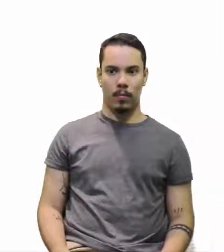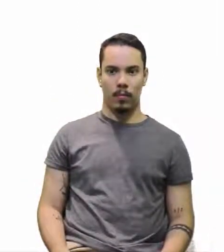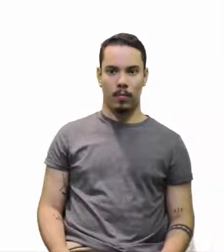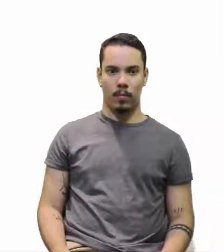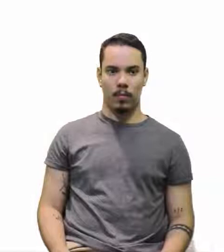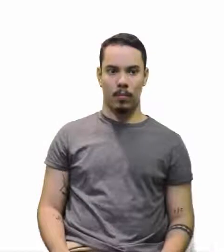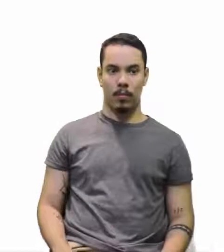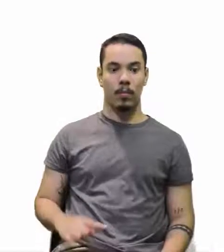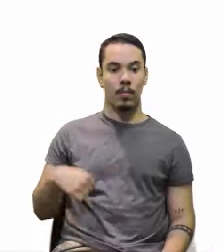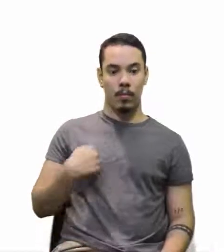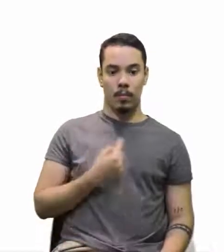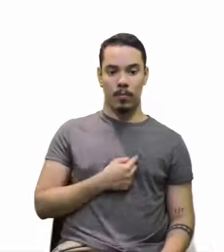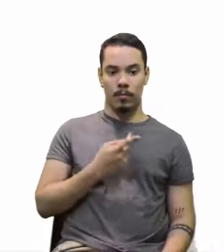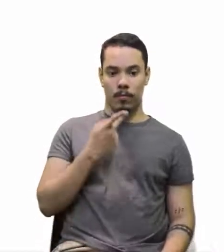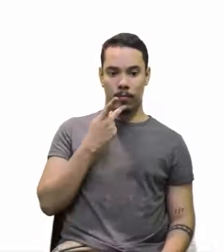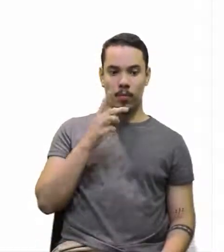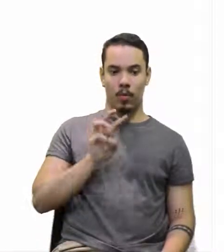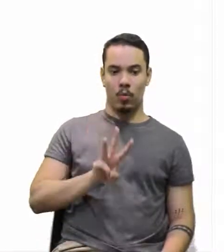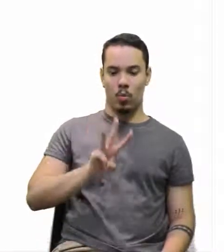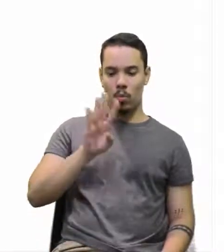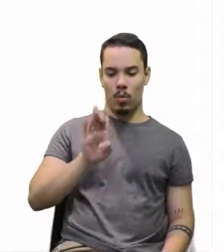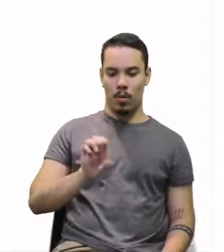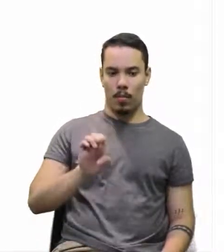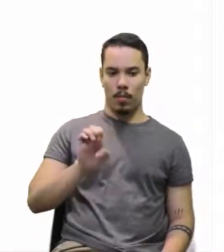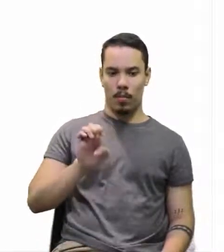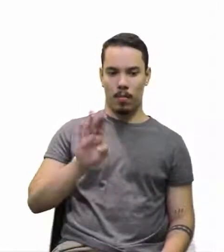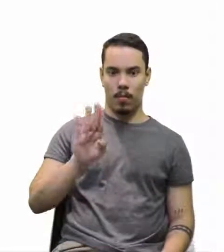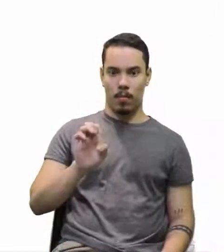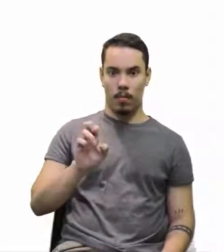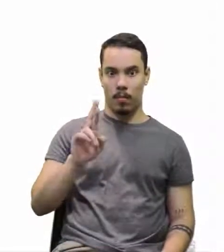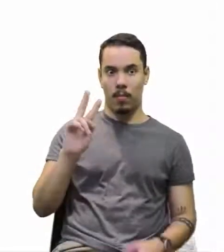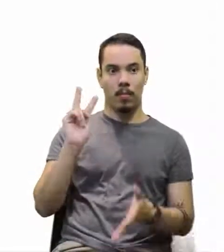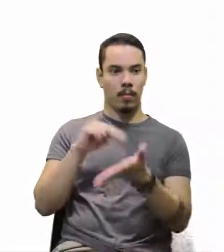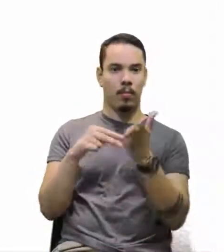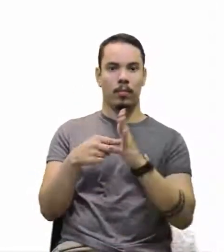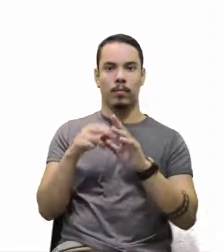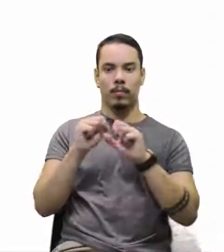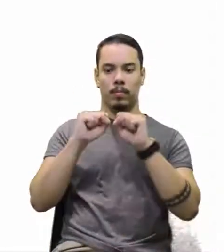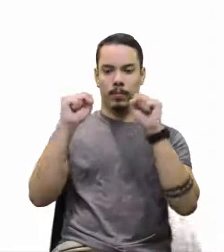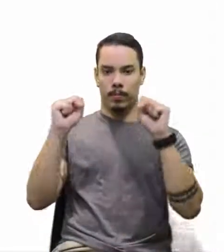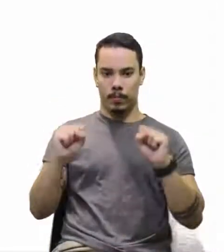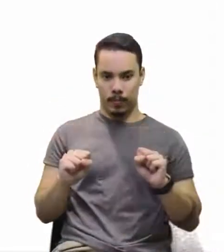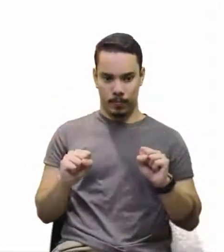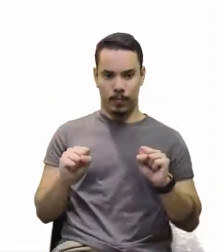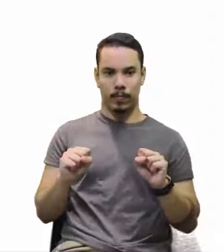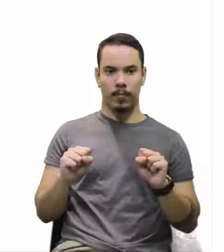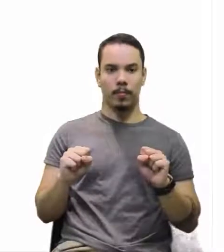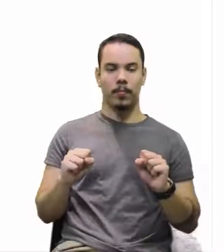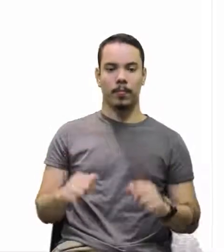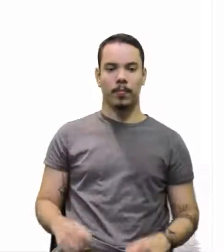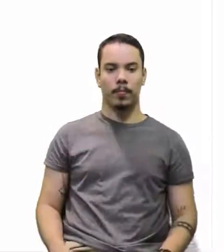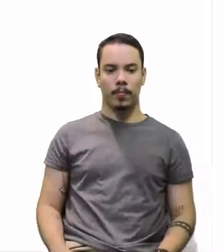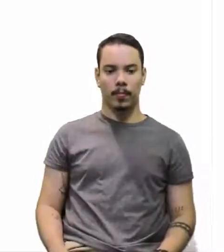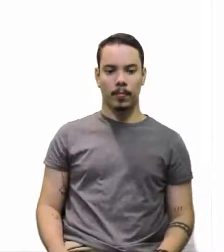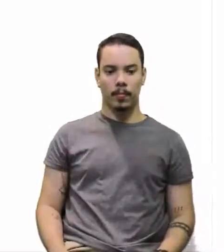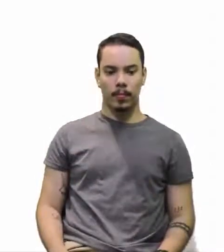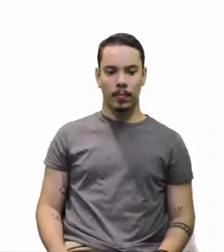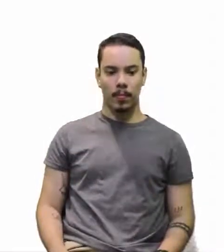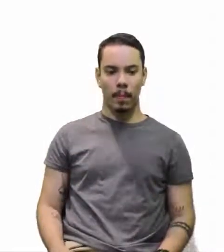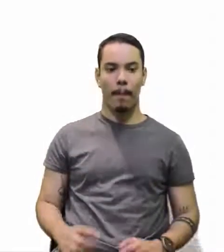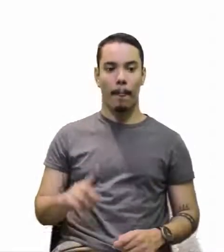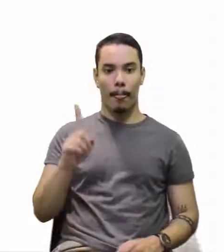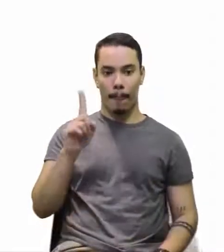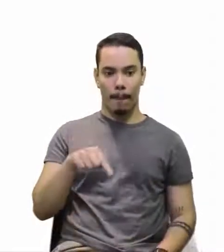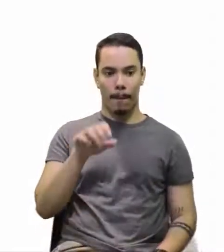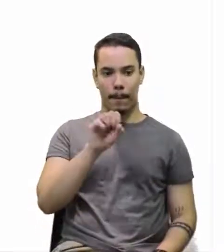Que nós chamamos de Weber, tá? Sistema aí que é o centímetro grama segundo e o sistema